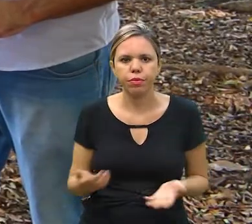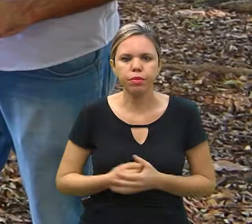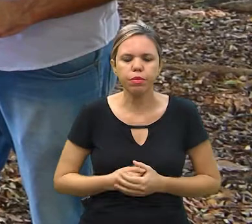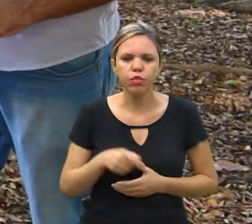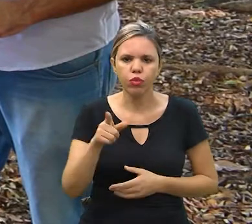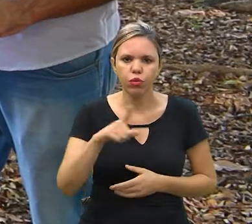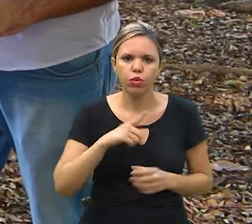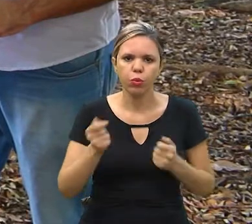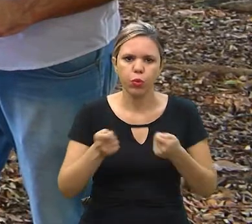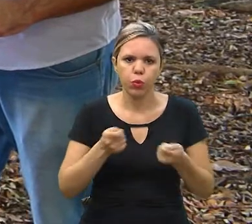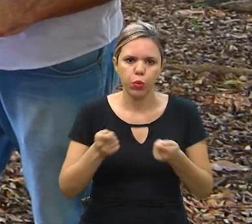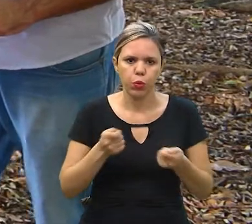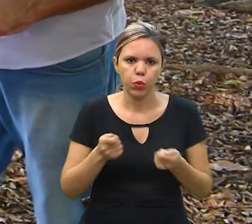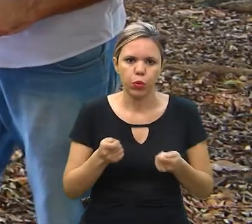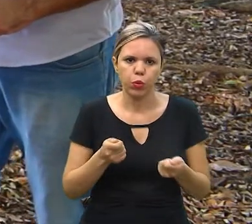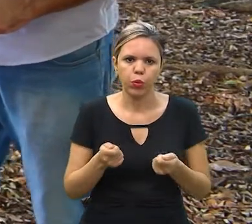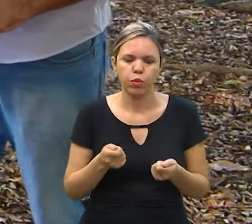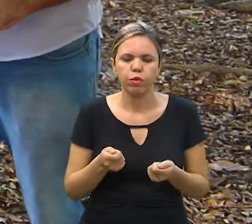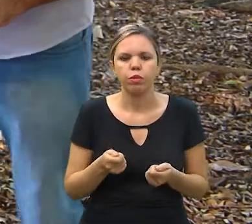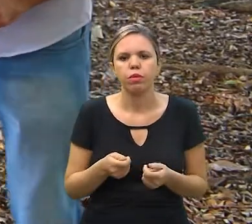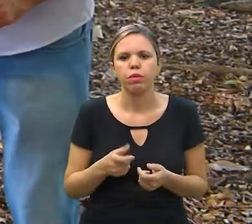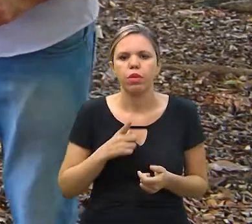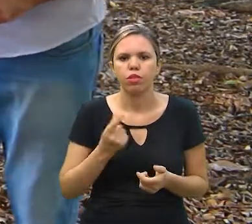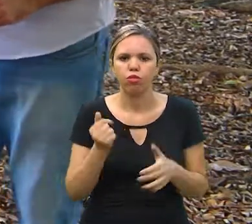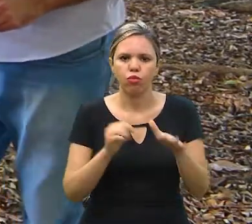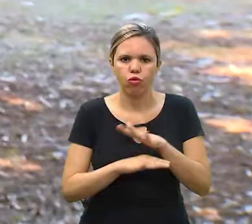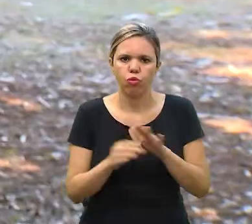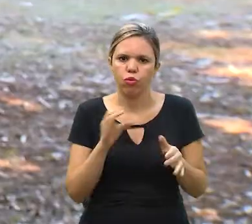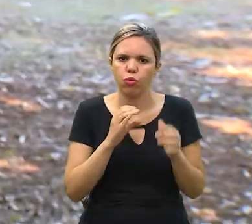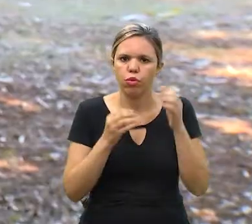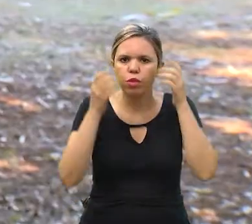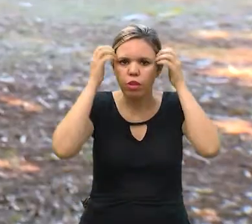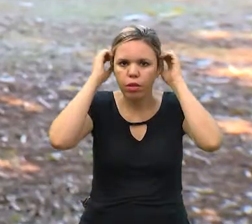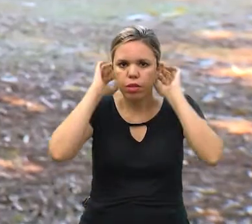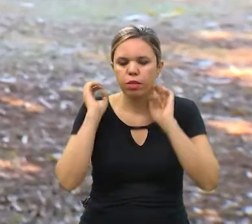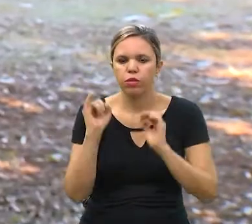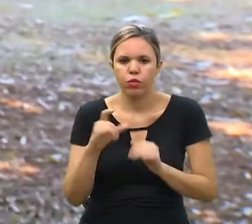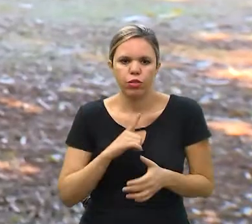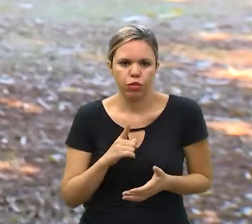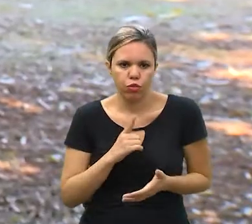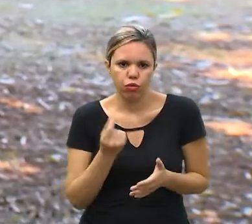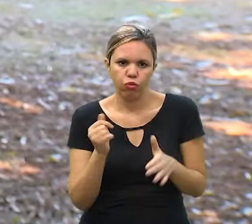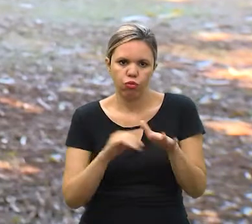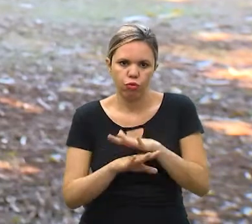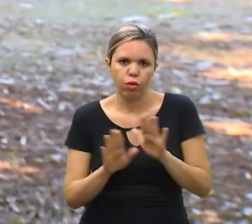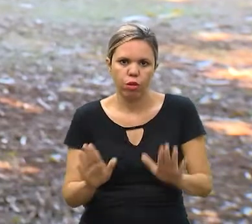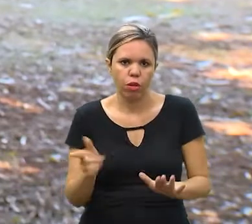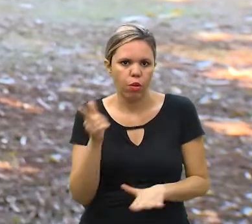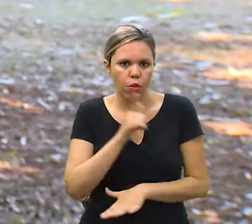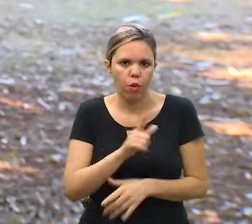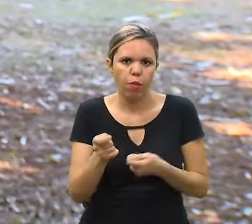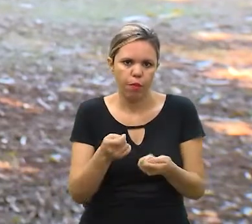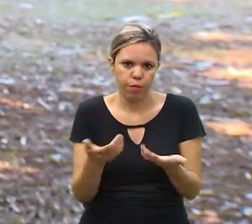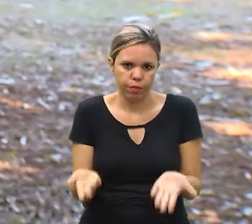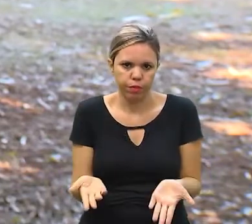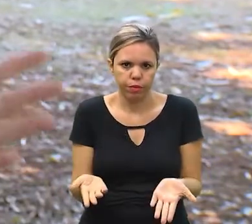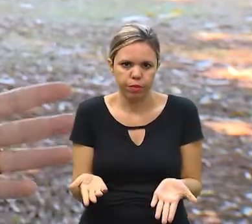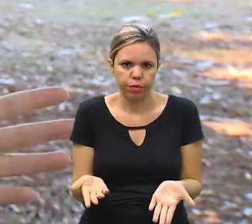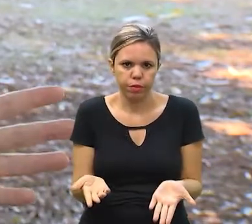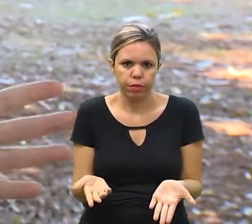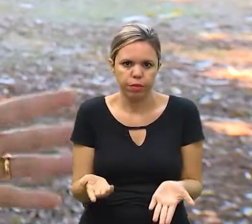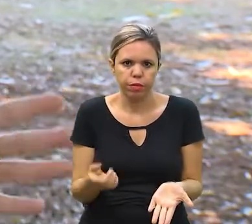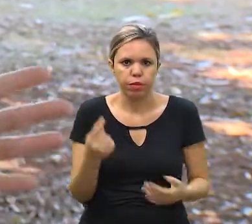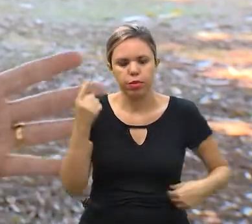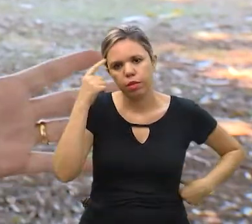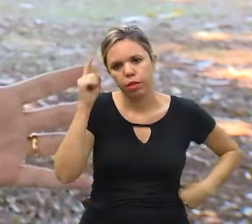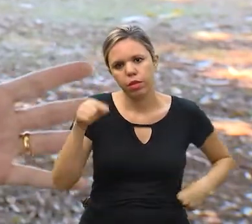Para você poder lidar com esse tipo de imprevisto, você tem que ter uma reserva de emergência, né? Se você tiver essa reserva de emergência, você consegue lidar com isso. A reserva